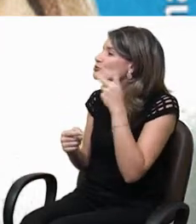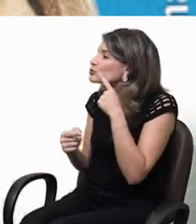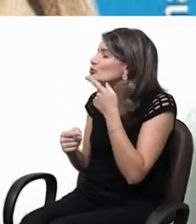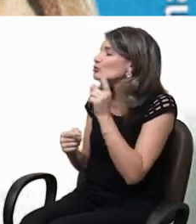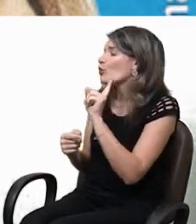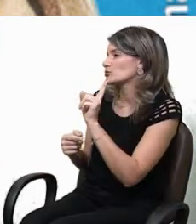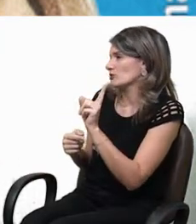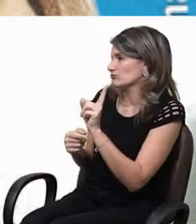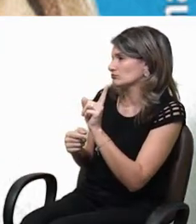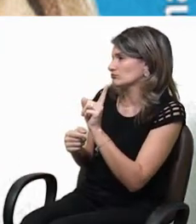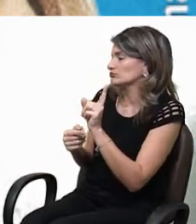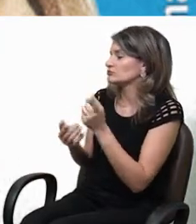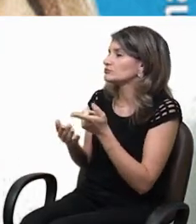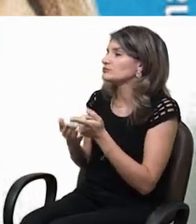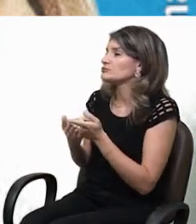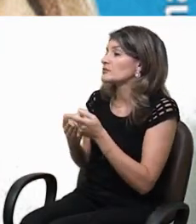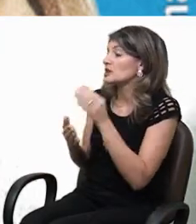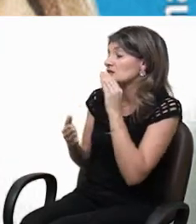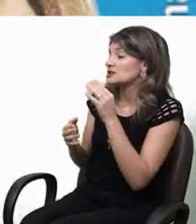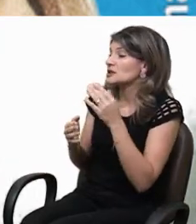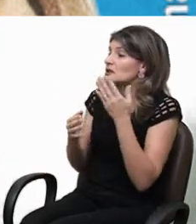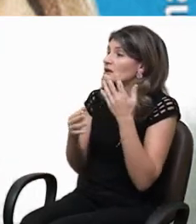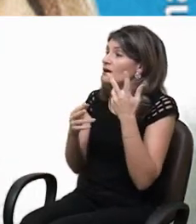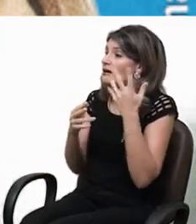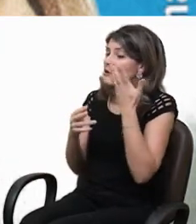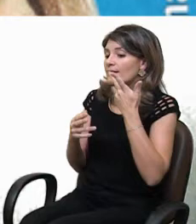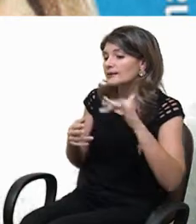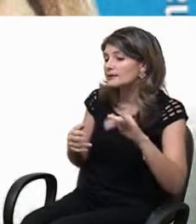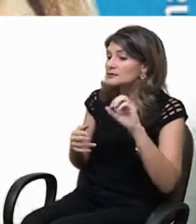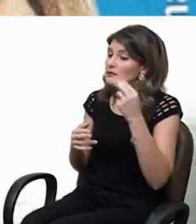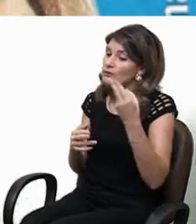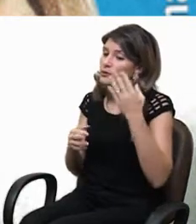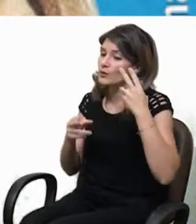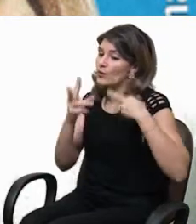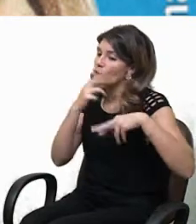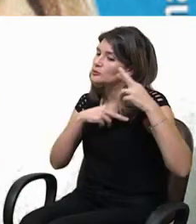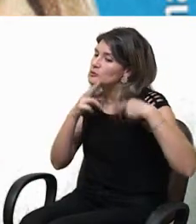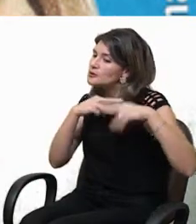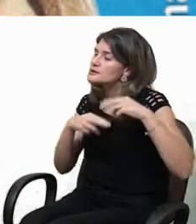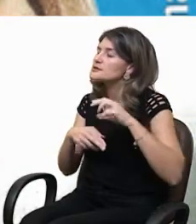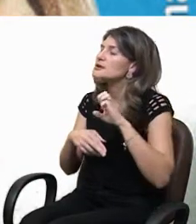resposta mesmo da criança, né, ou do adolescente, se é surdo ou não.